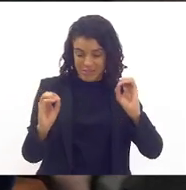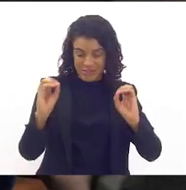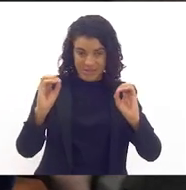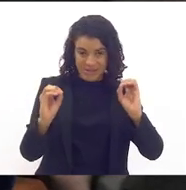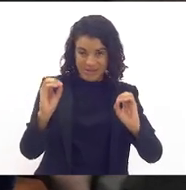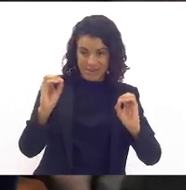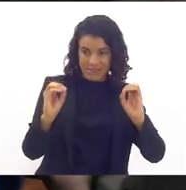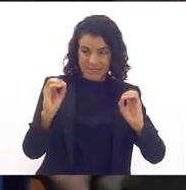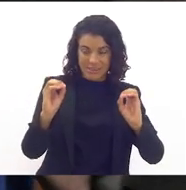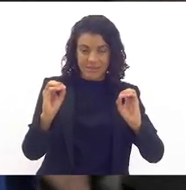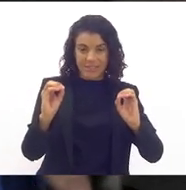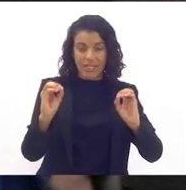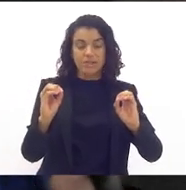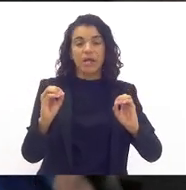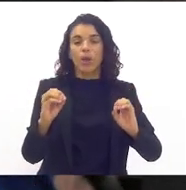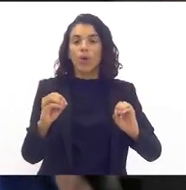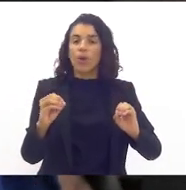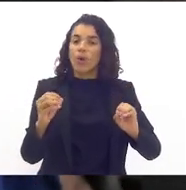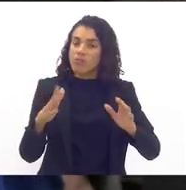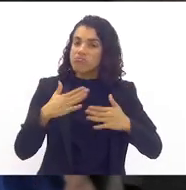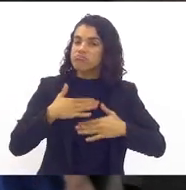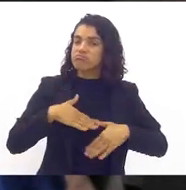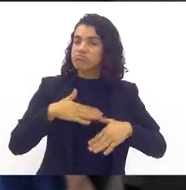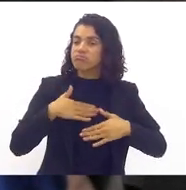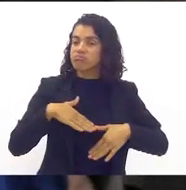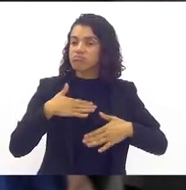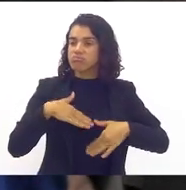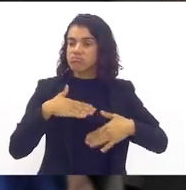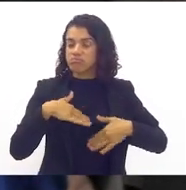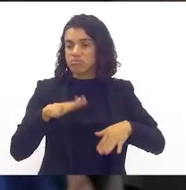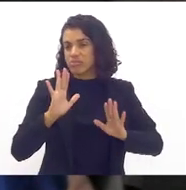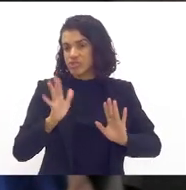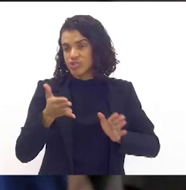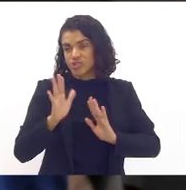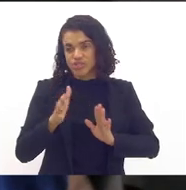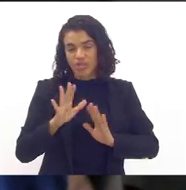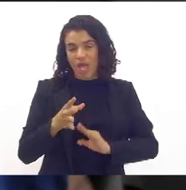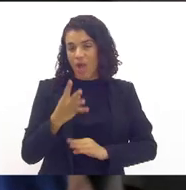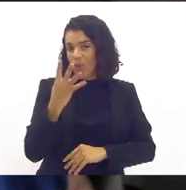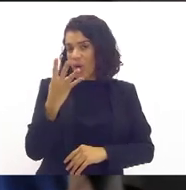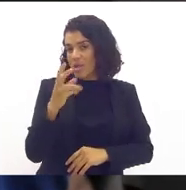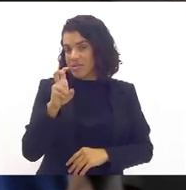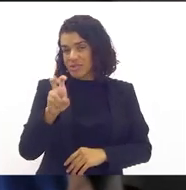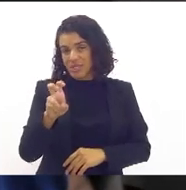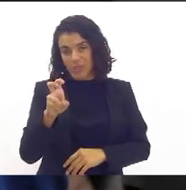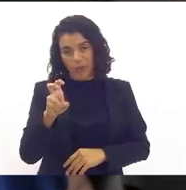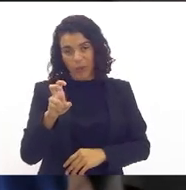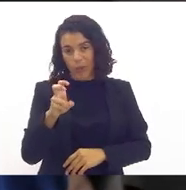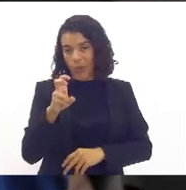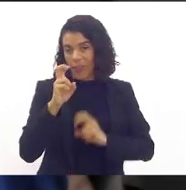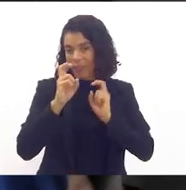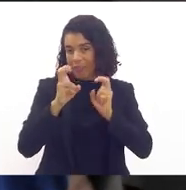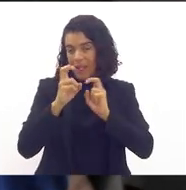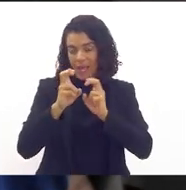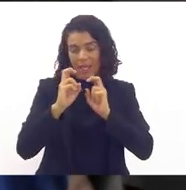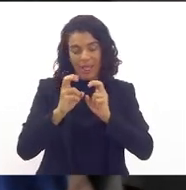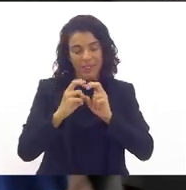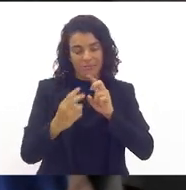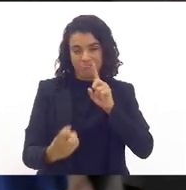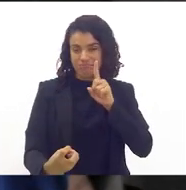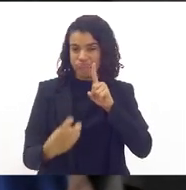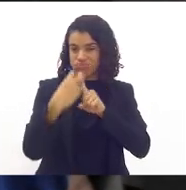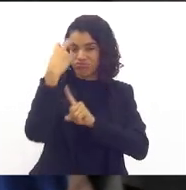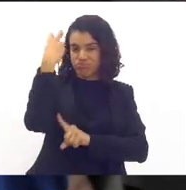tão lento, já passou essa luz lá, passou 4 ou 5 3 em cima da gente.